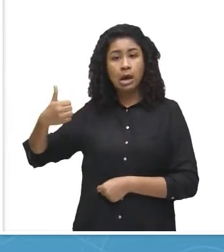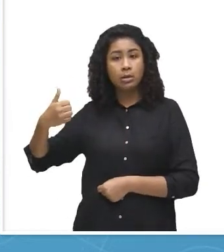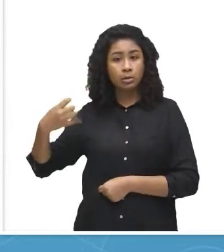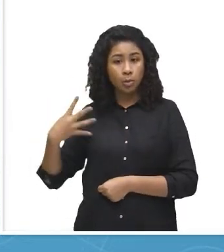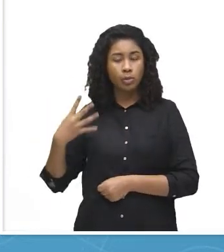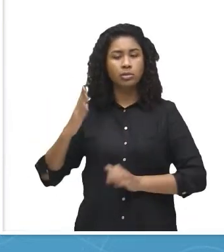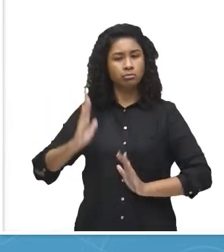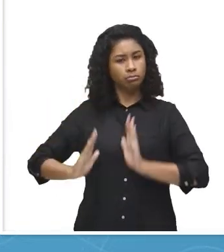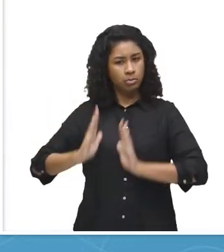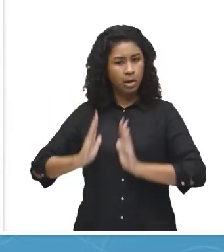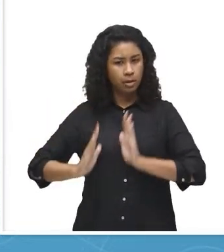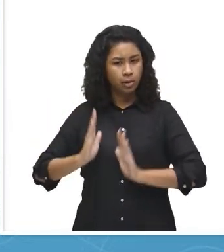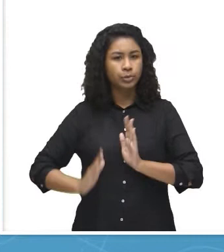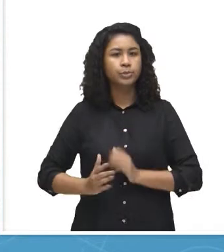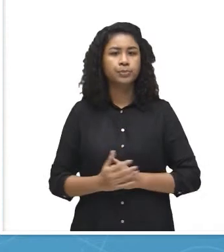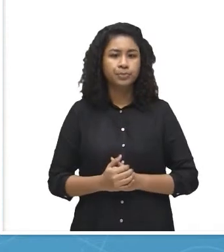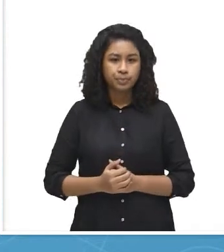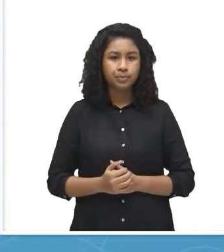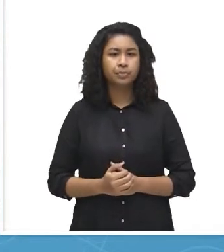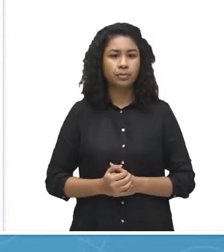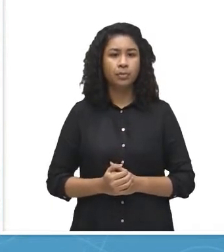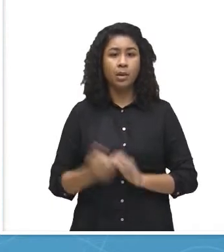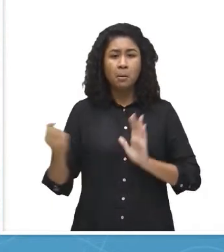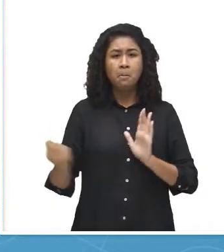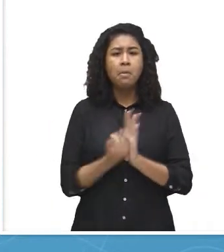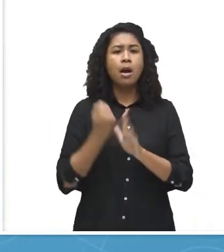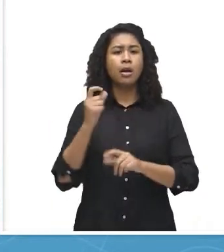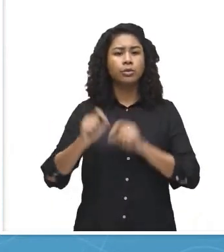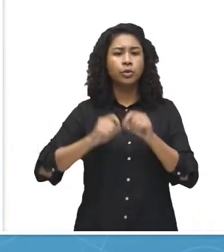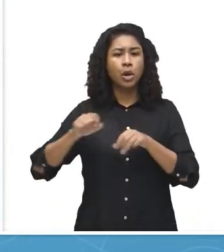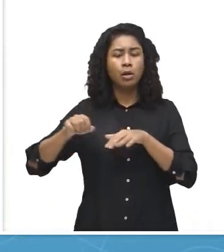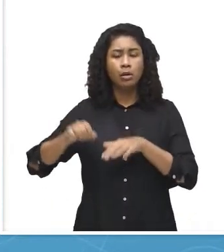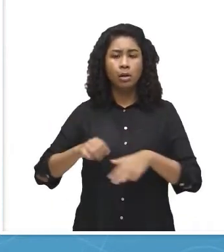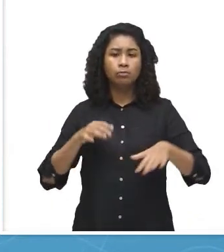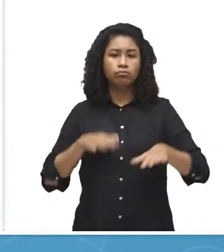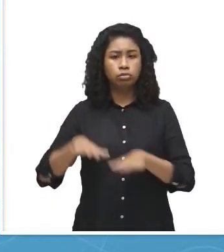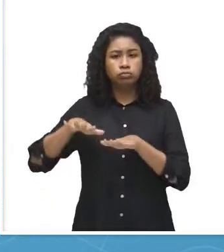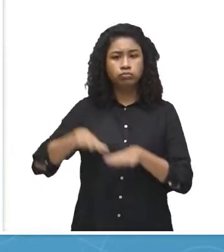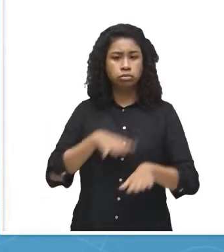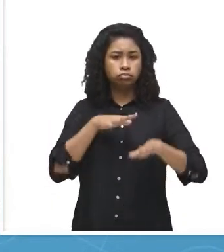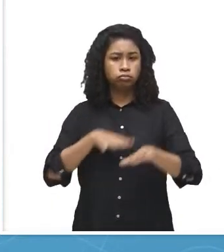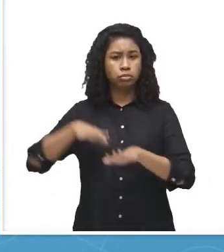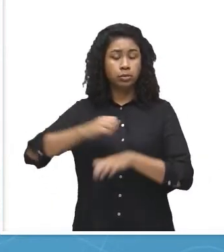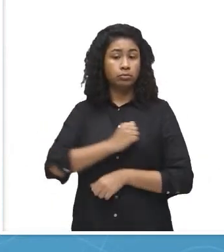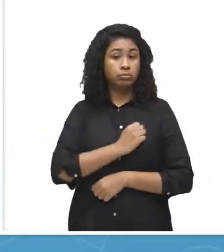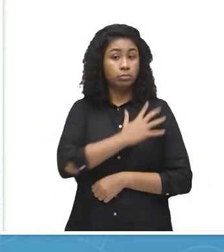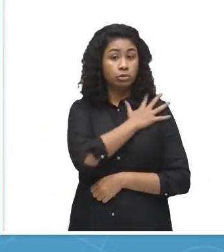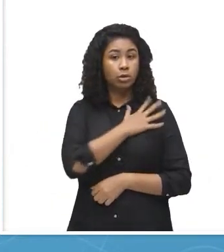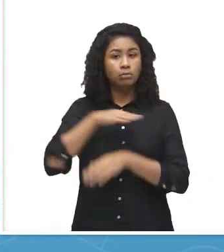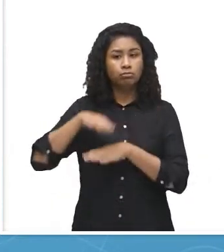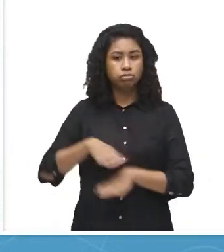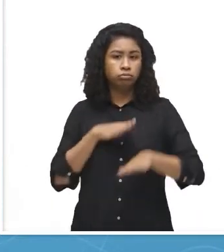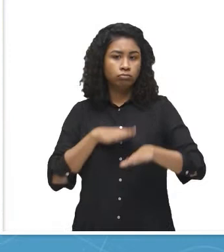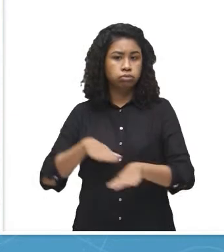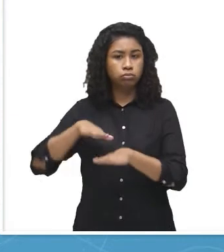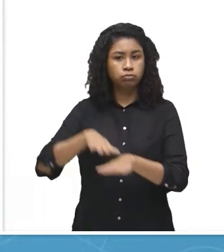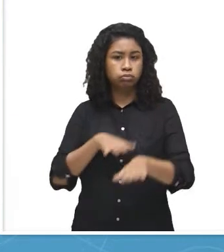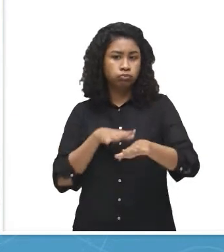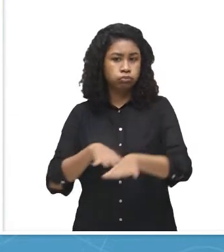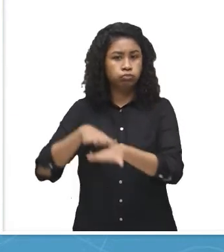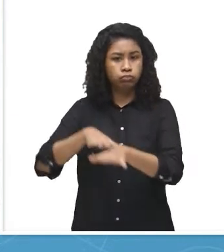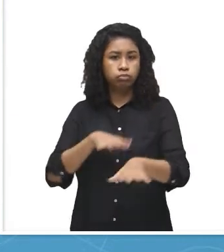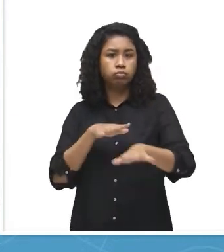tropas. Inicialmente, os alemães marcharam contra a Bélgica e, apesar da resistência belga, chegaram